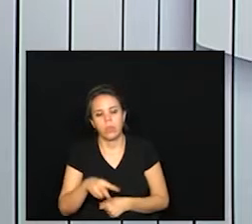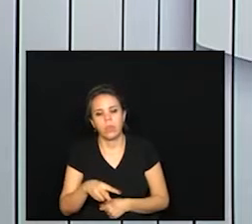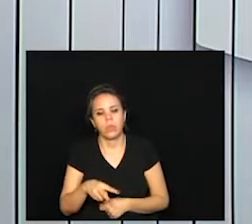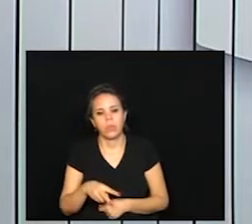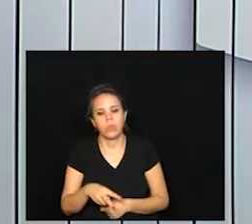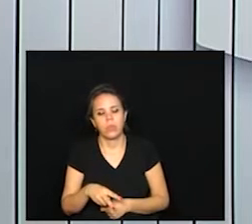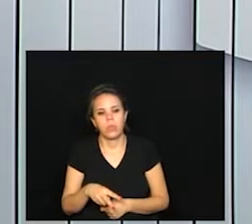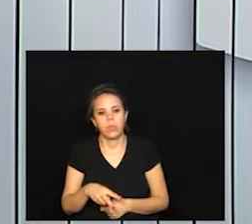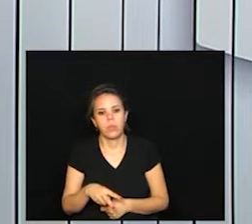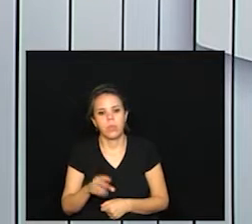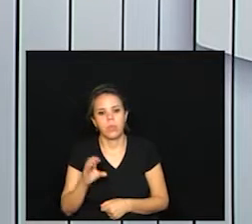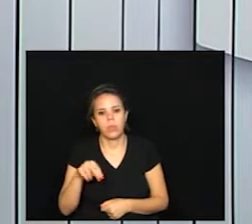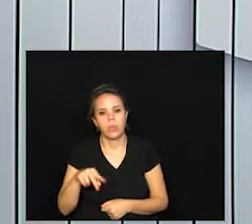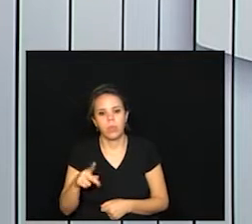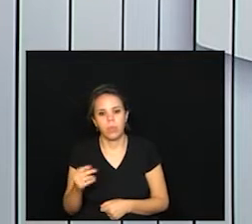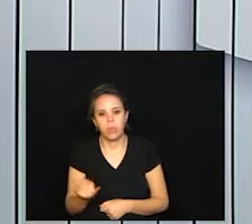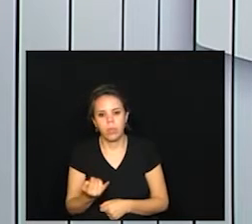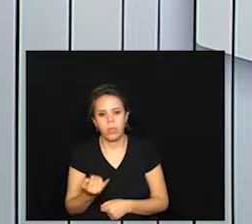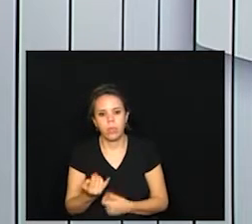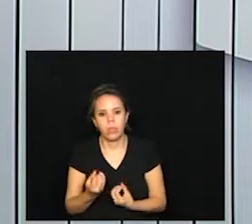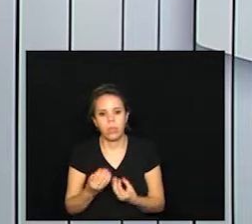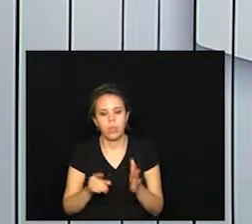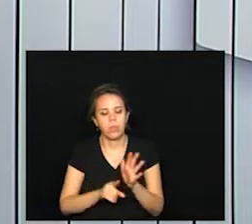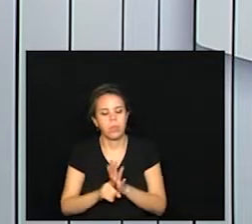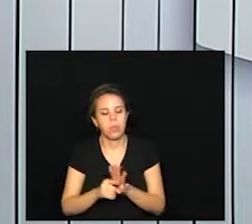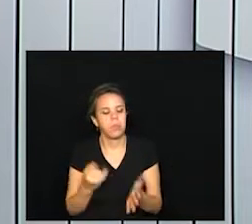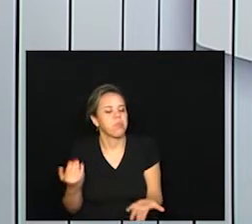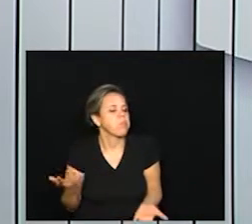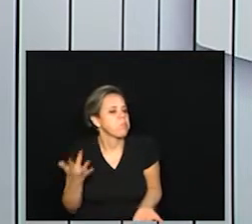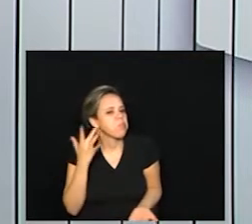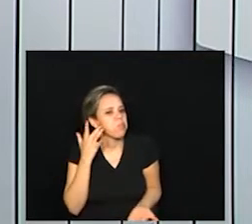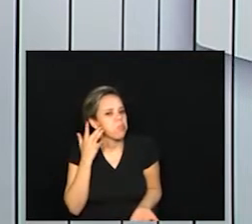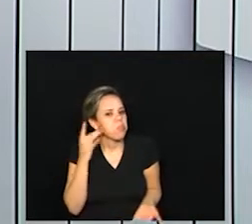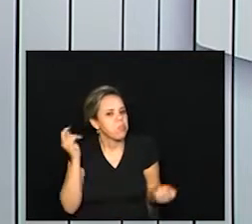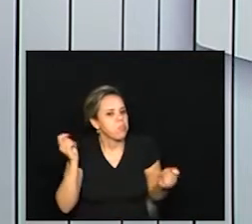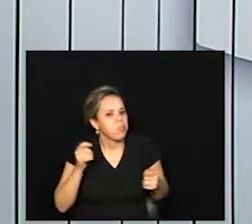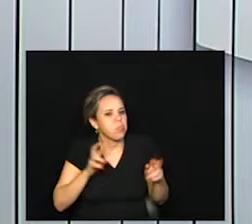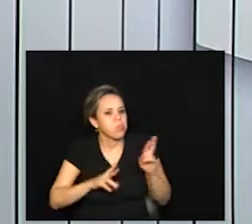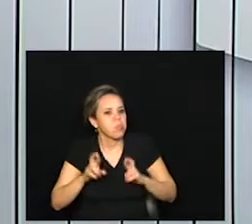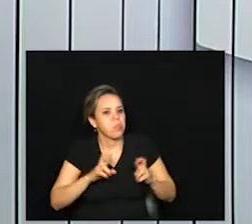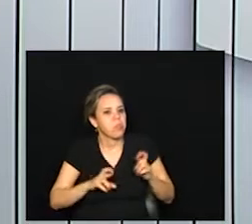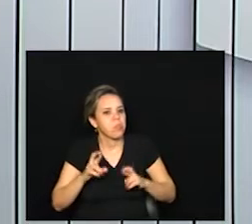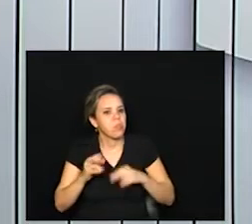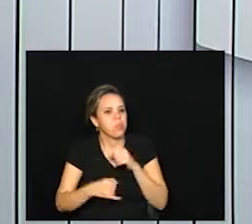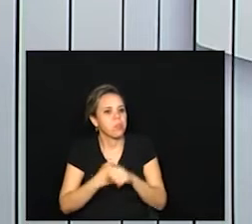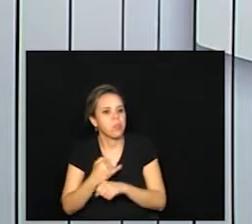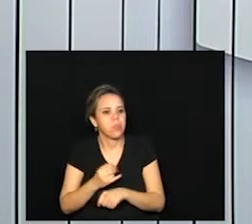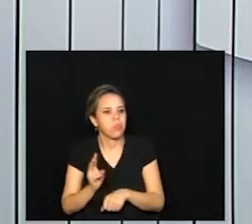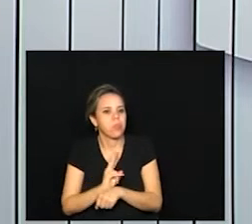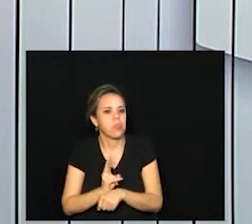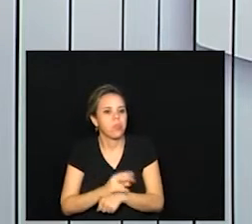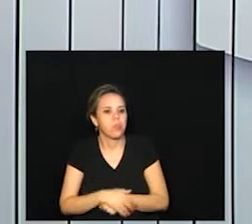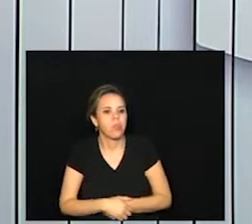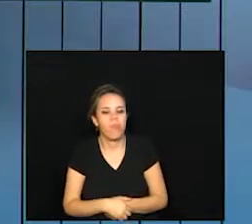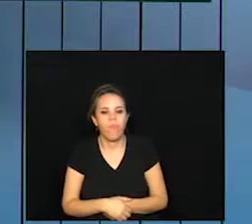atento? No CNPJ tem alguma informação importante? Dá para verificar que um site é seguro?